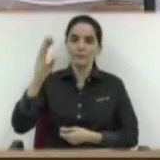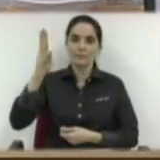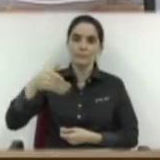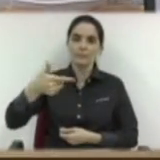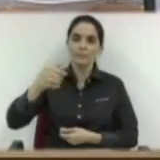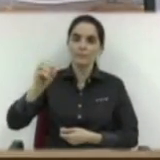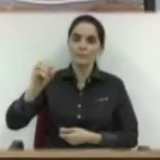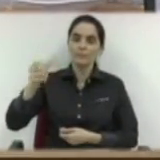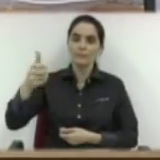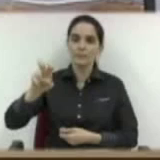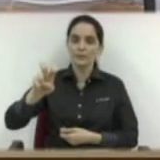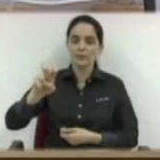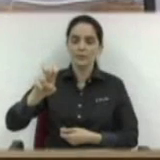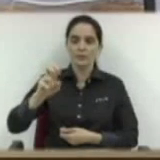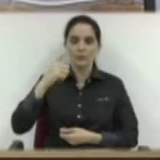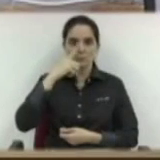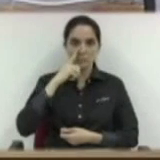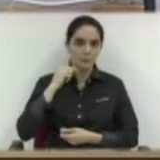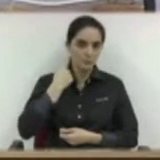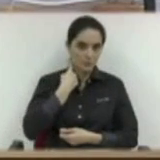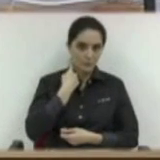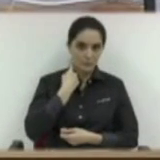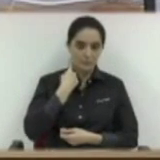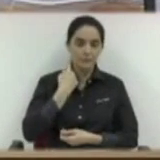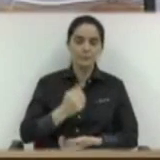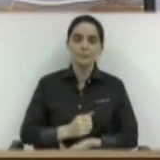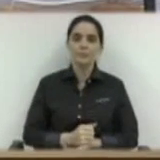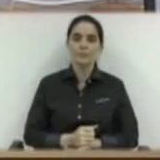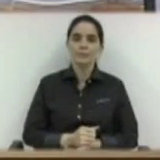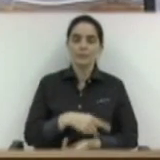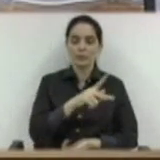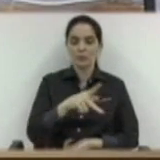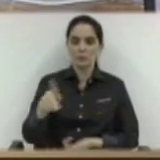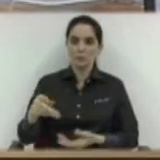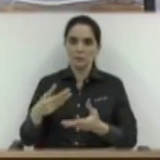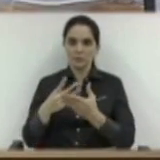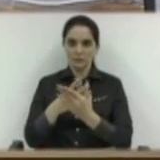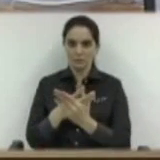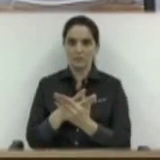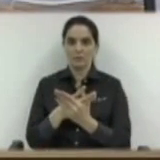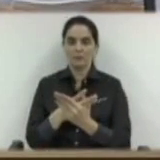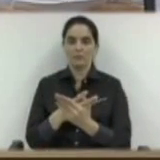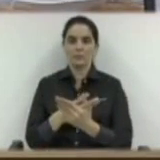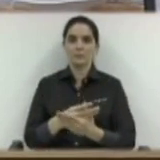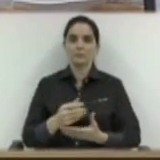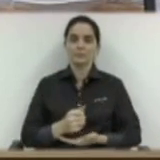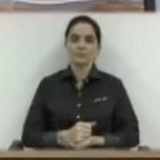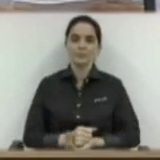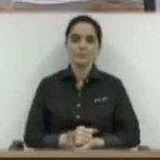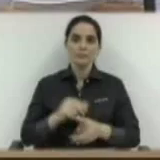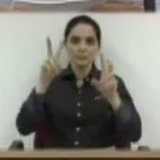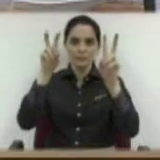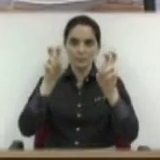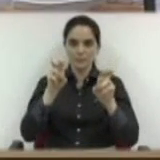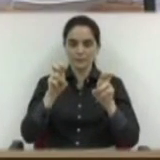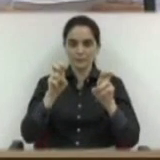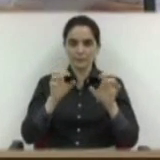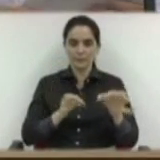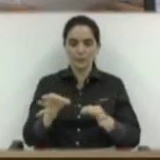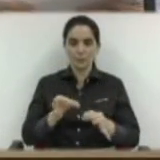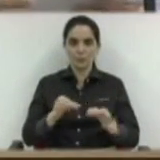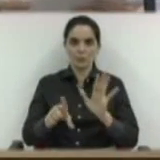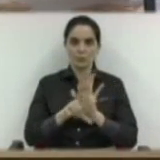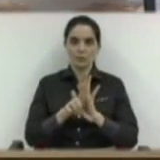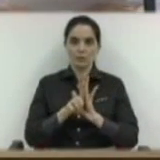240/2015. Excelentíssimo senhor Newton César dos Santos, presidente da Câmara Municipal de Limeira. Assunto: encaminha projeto de